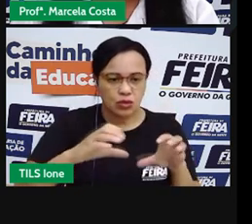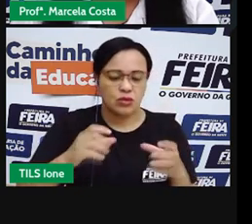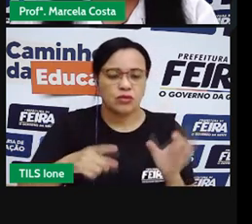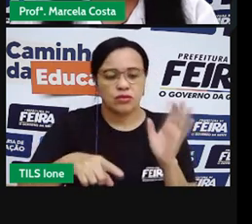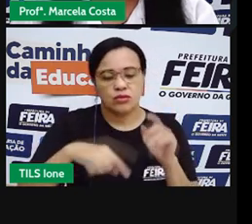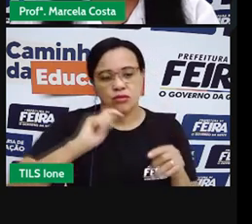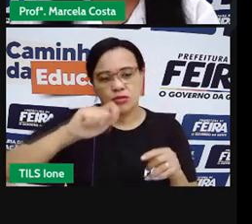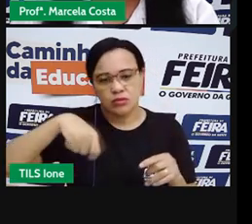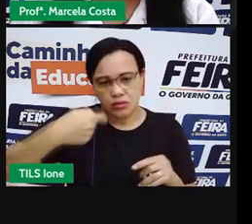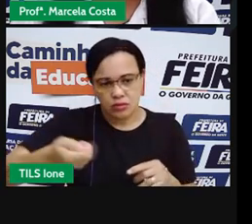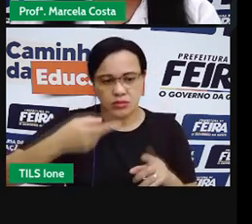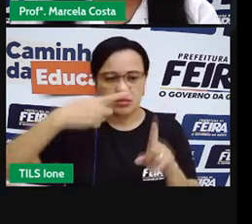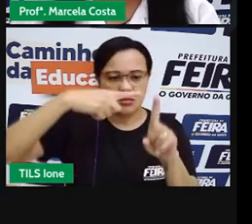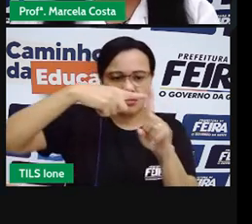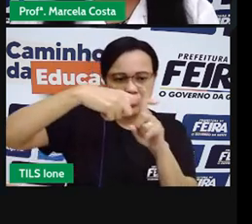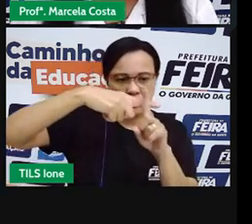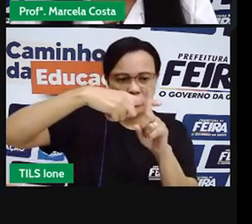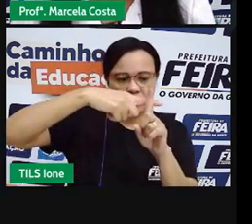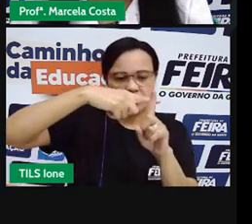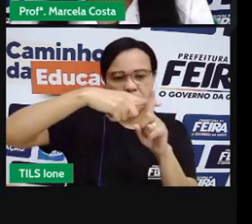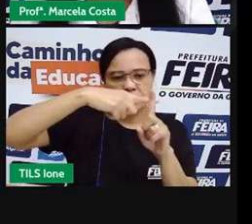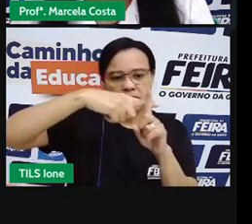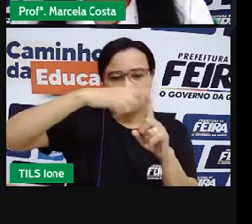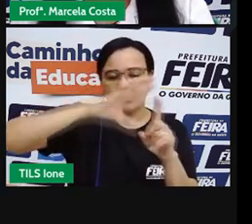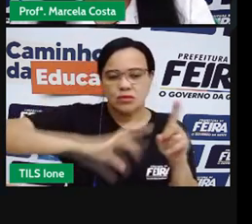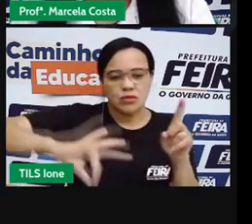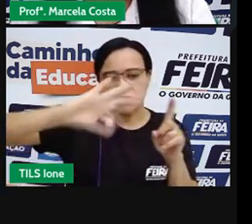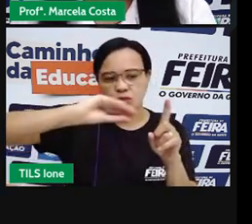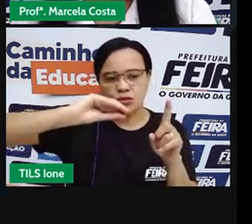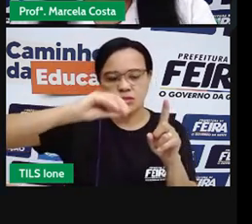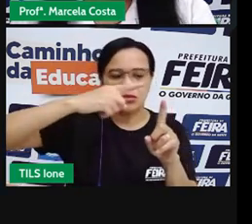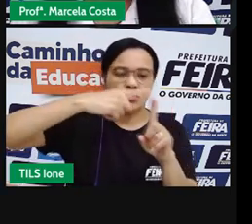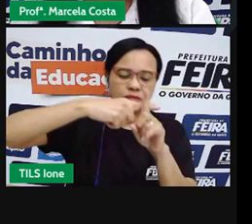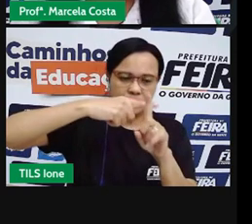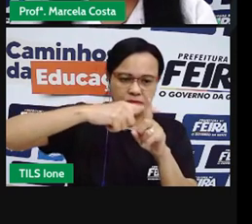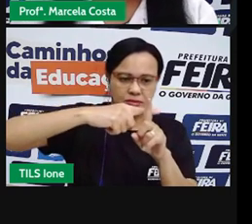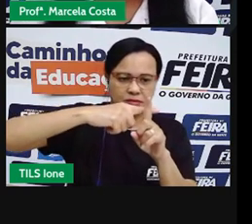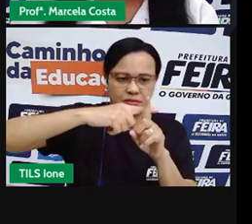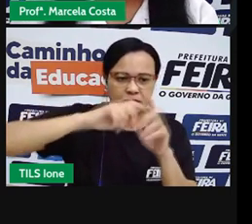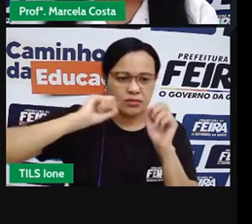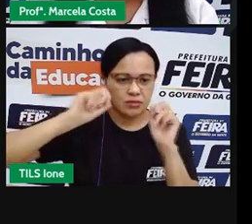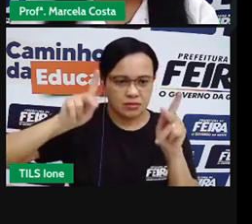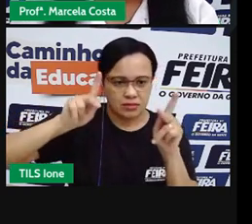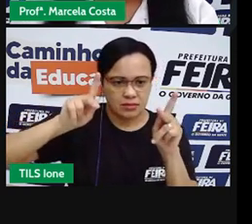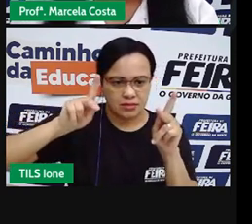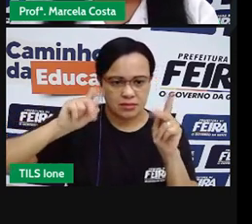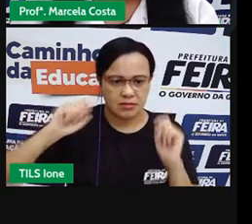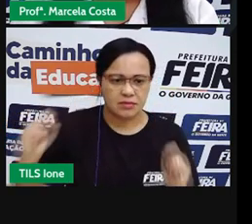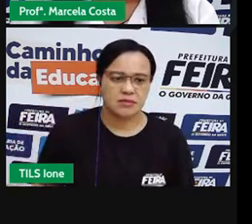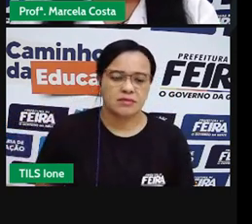adição, contando todos os ovos que apareceram. Não foi isso?